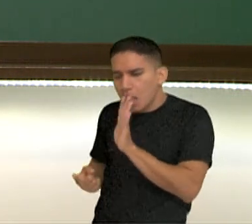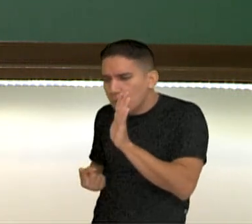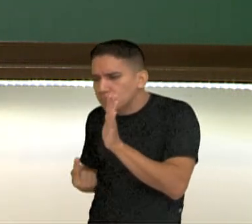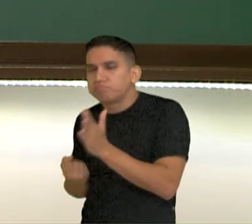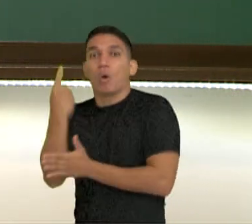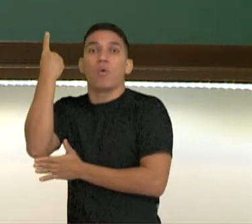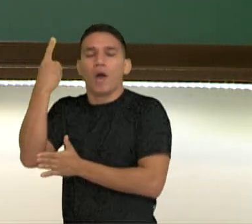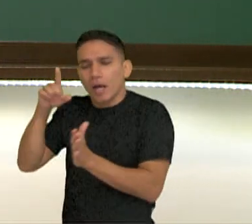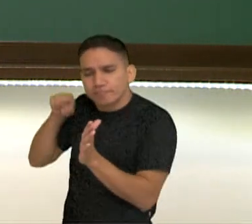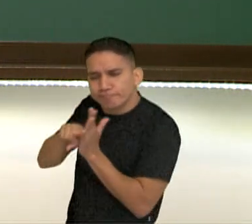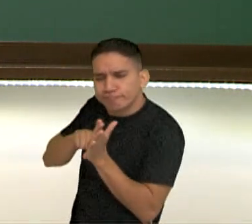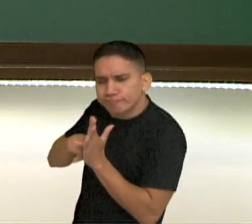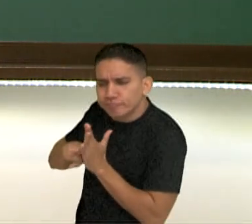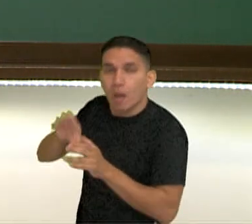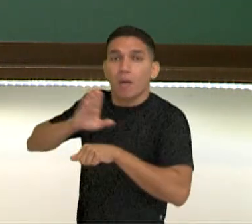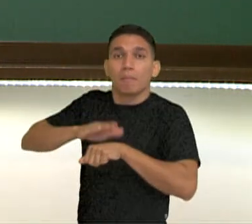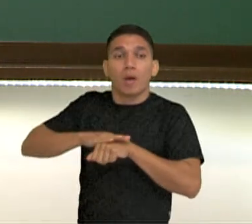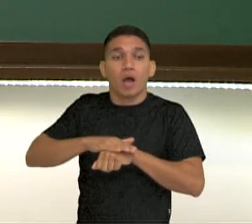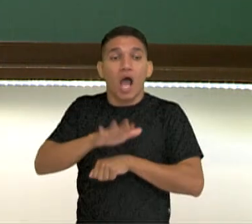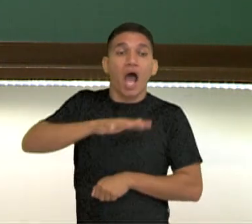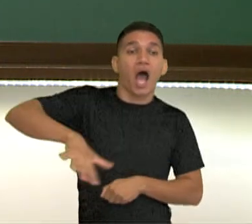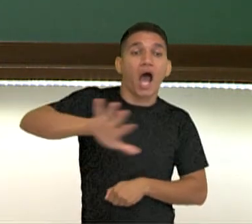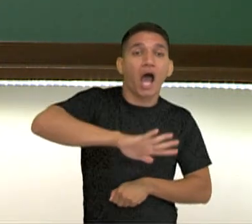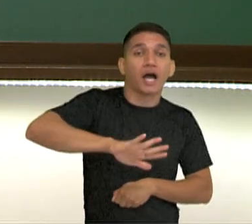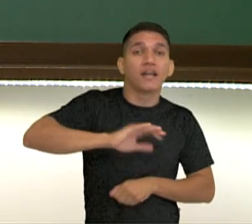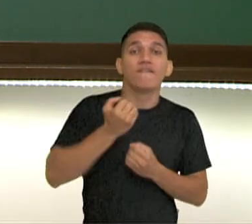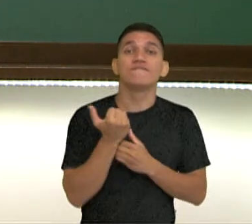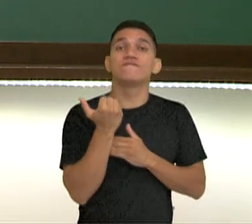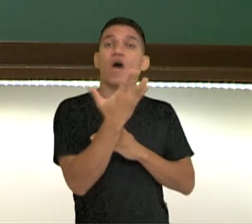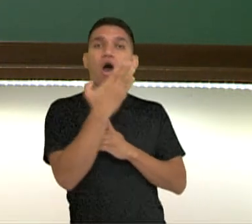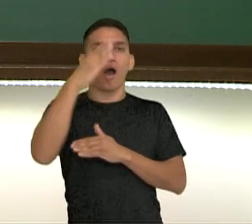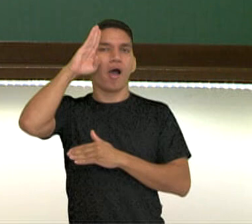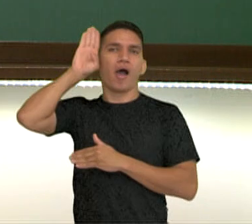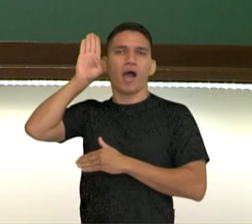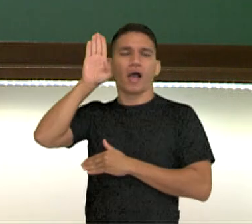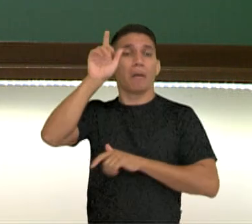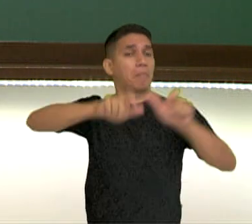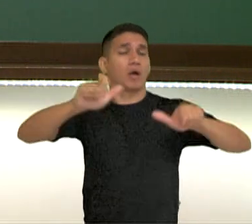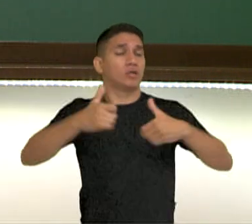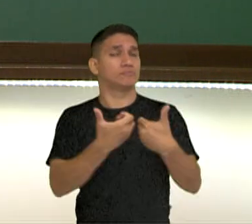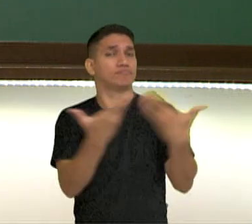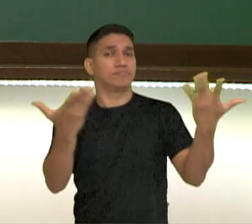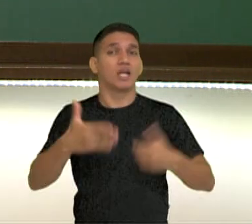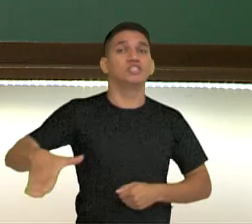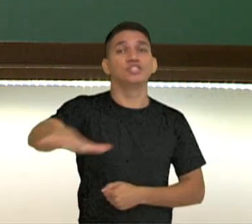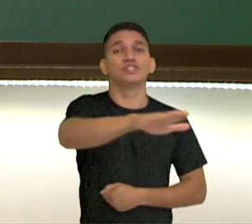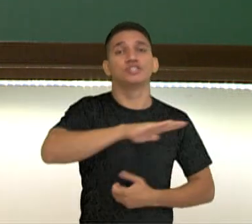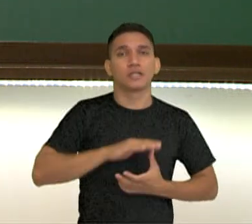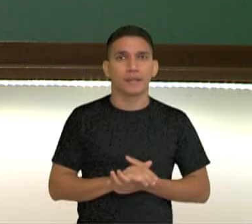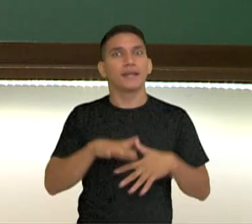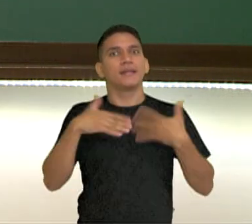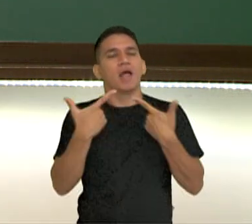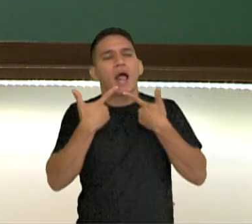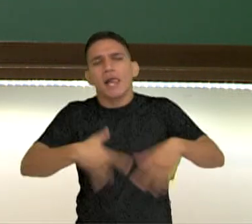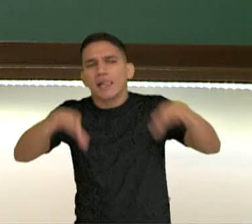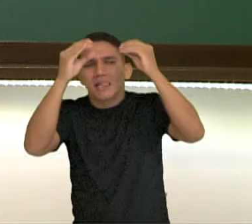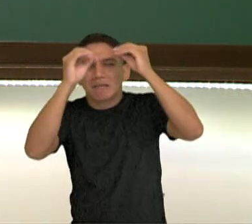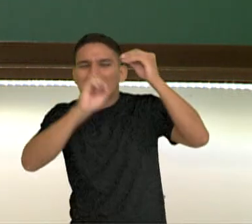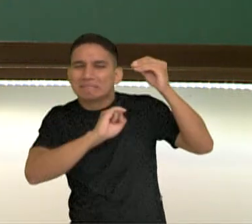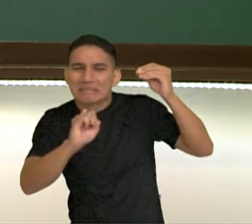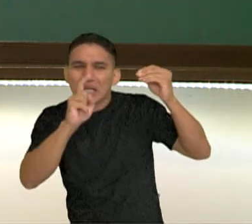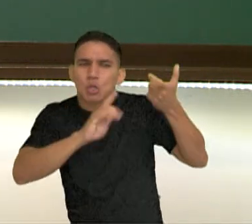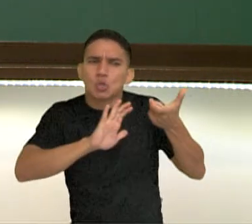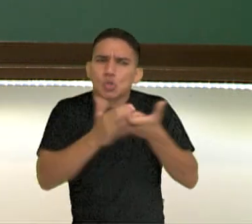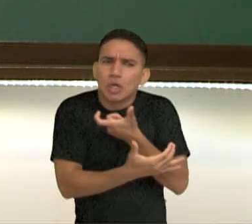científica, em meios não acadêmicos, ou seja, para a população em geral. Então, se eles usarem uma linguagem muito